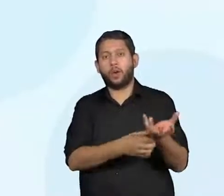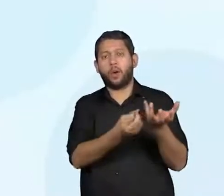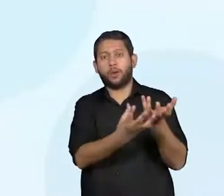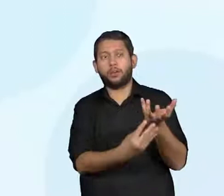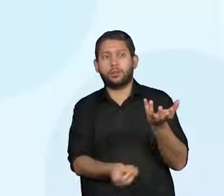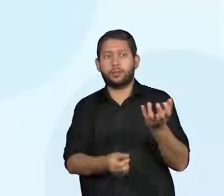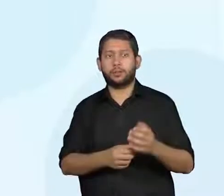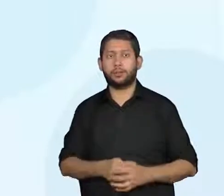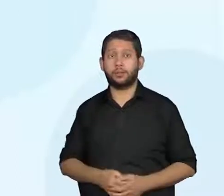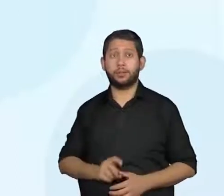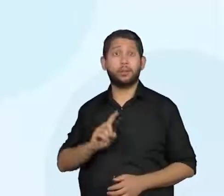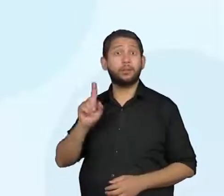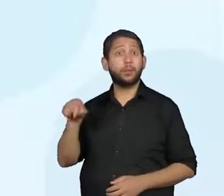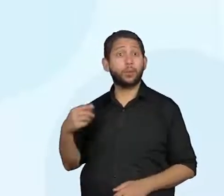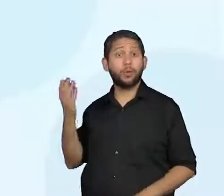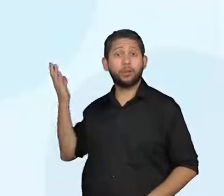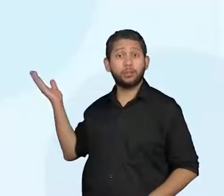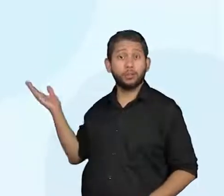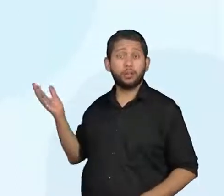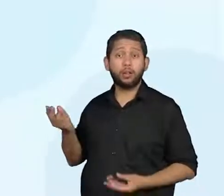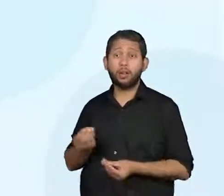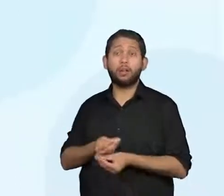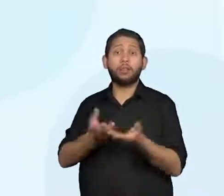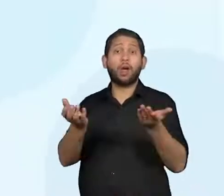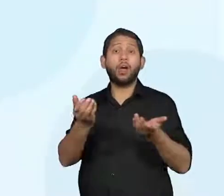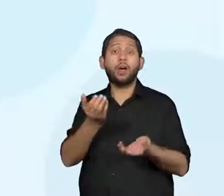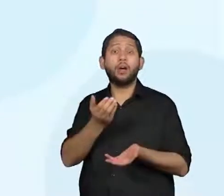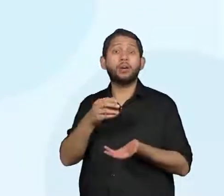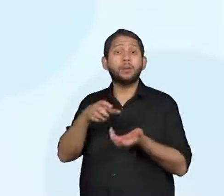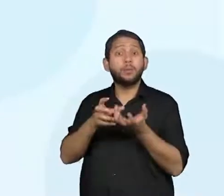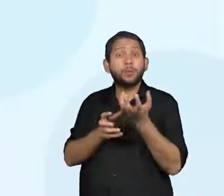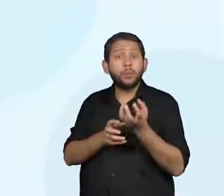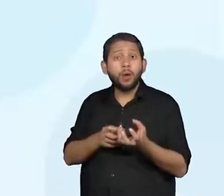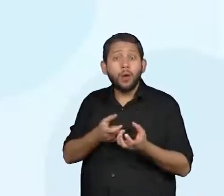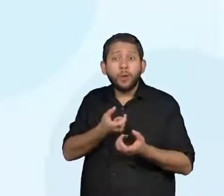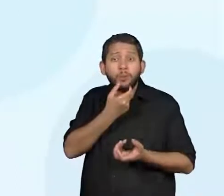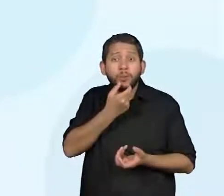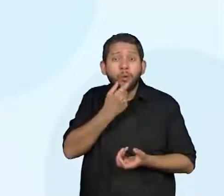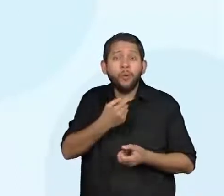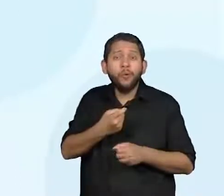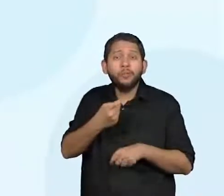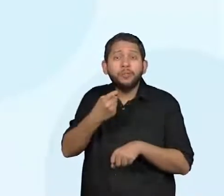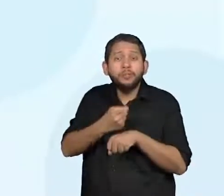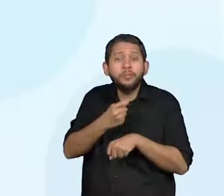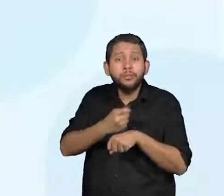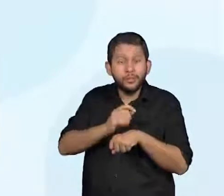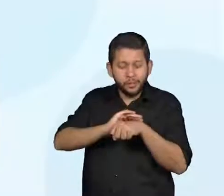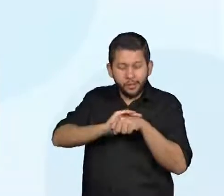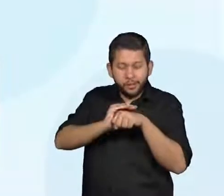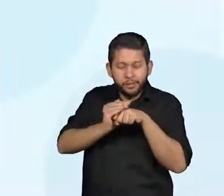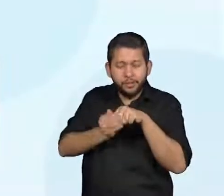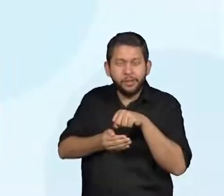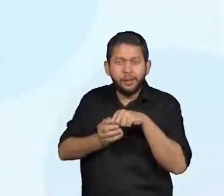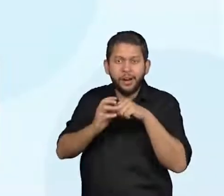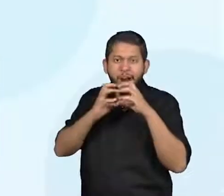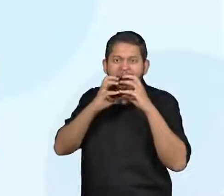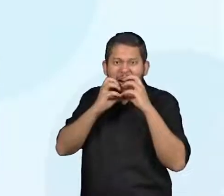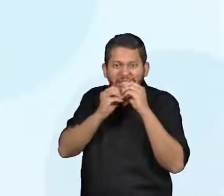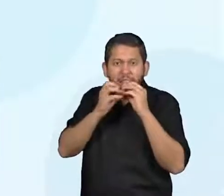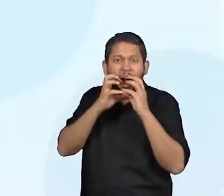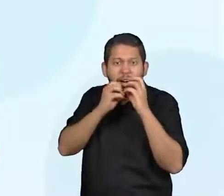depois, professora? Depois os biscoitos ficam sequinhos e crocantes. Aí é a parte mais gostosa, de